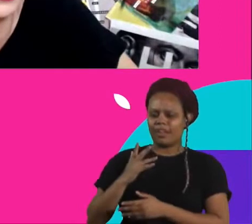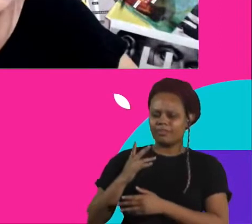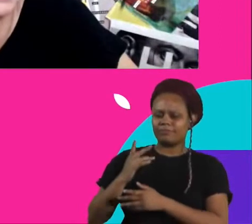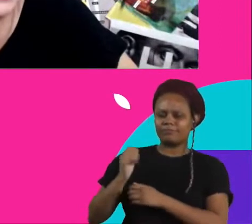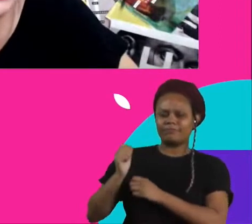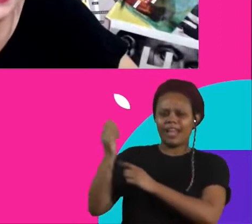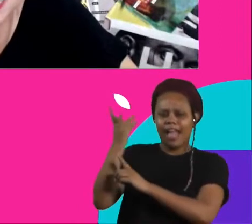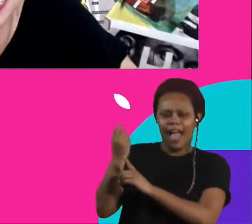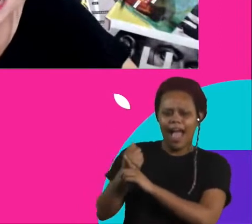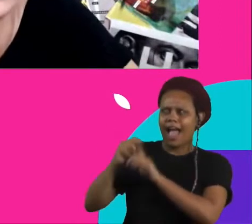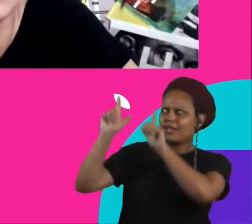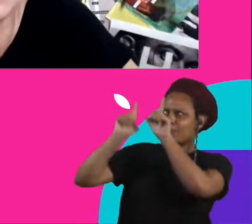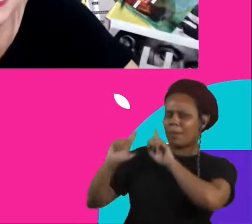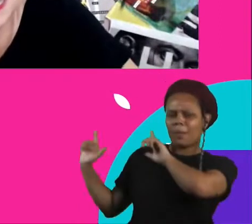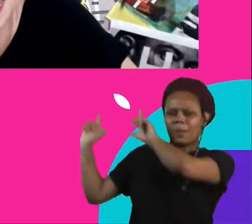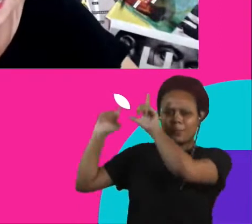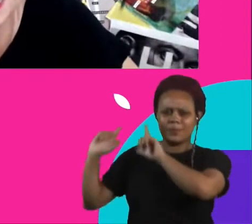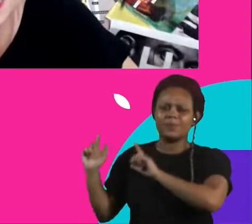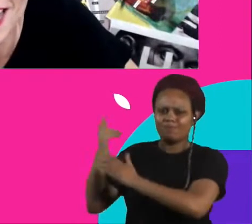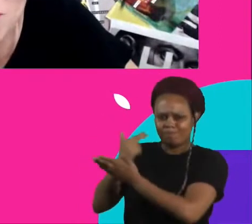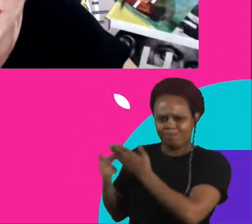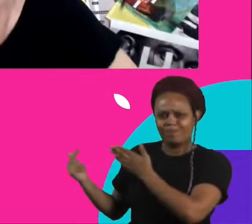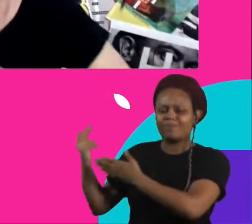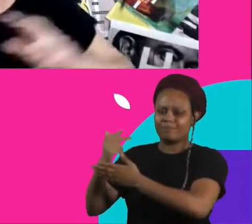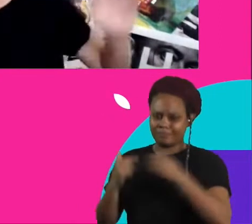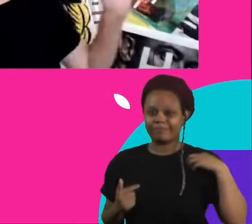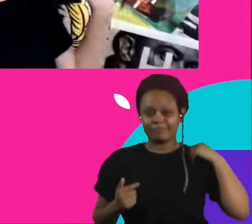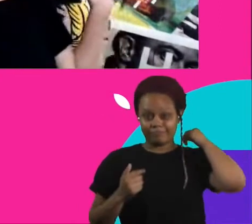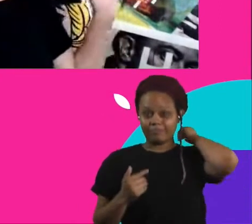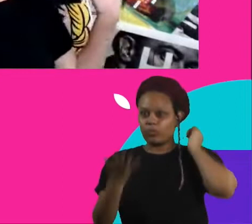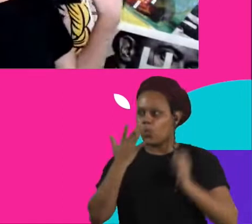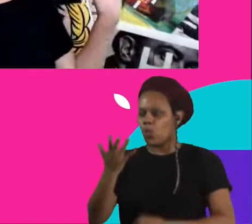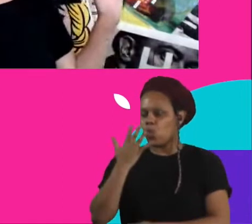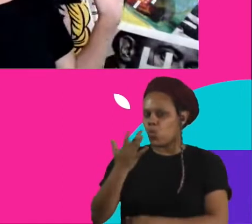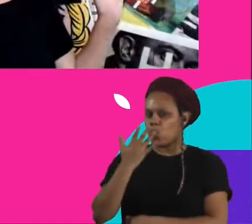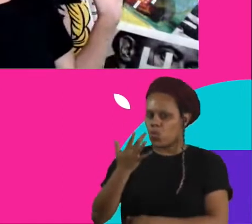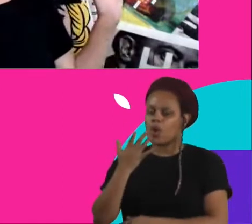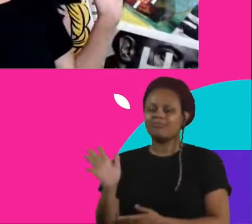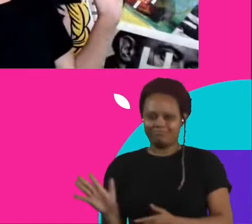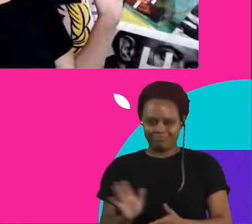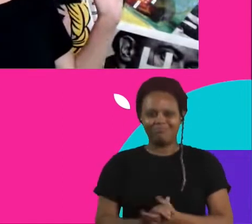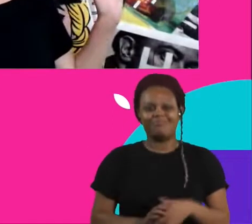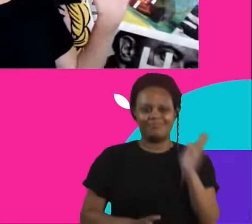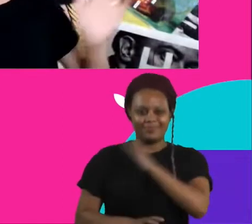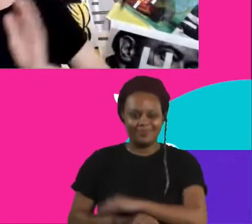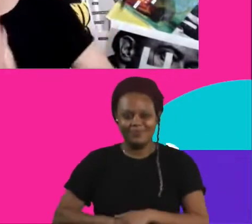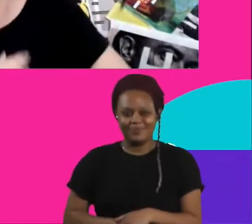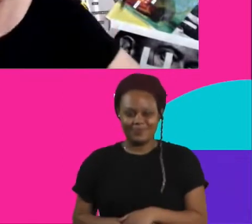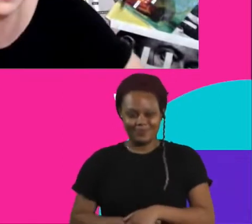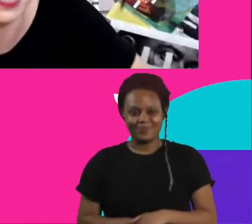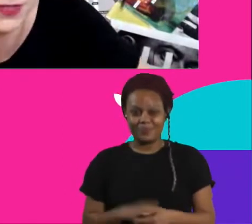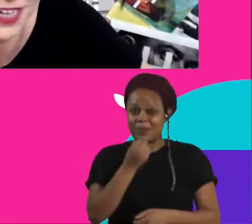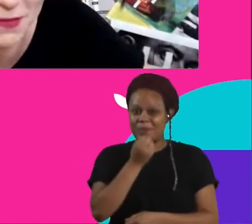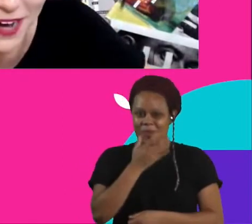obras de artes e aparecem nas aulas do CETEC, é bem coloridão, tá bom? É isso. Boa,